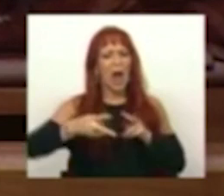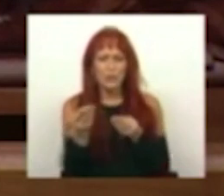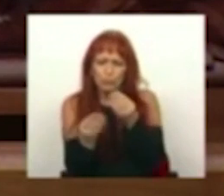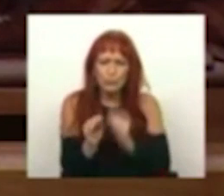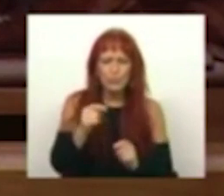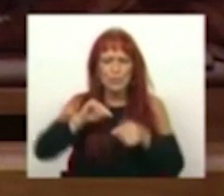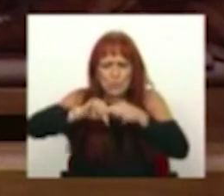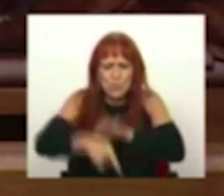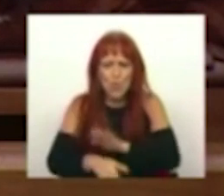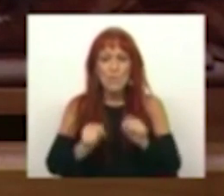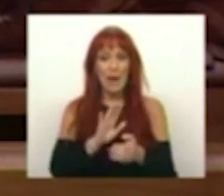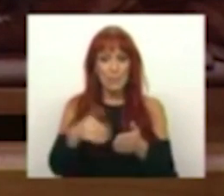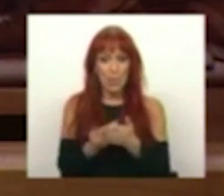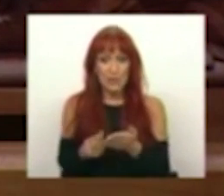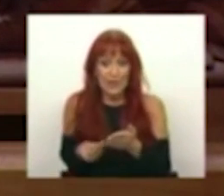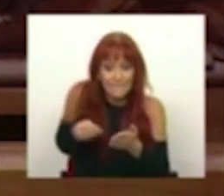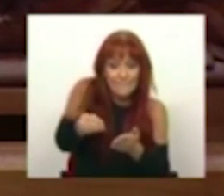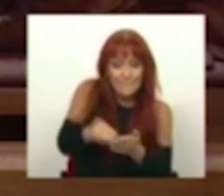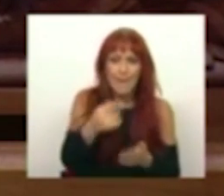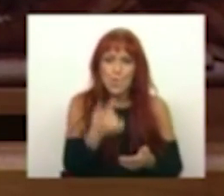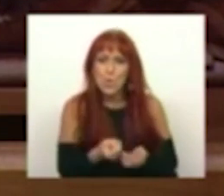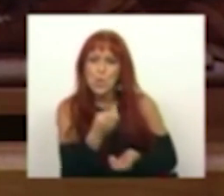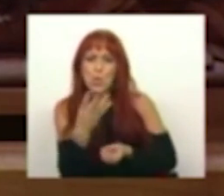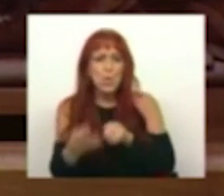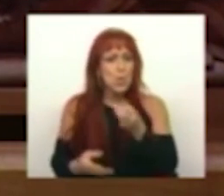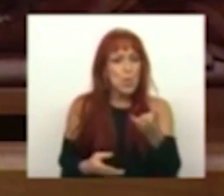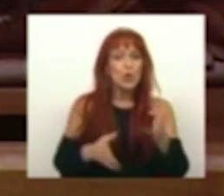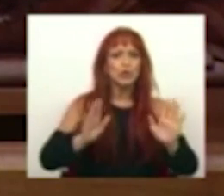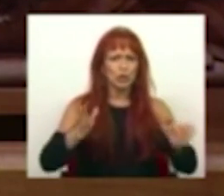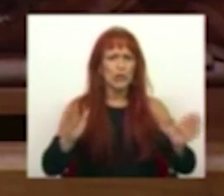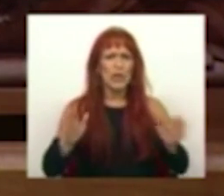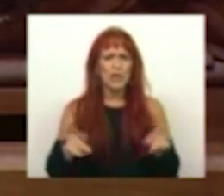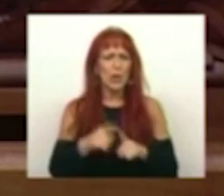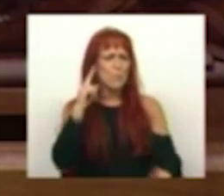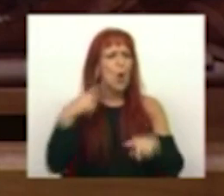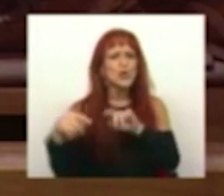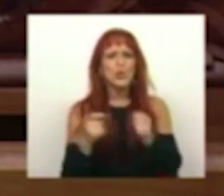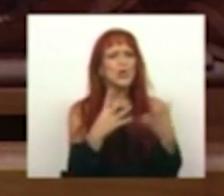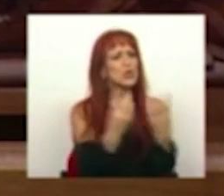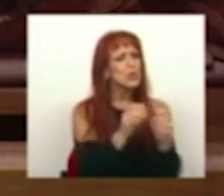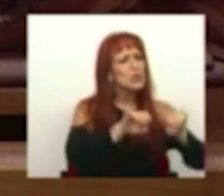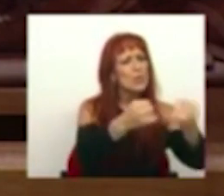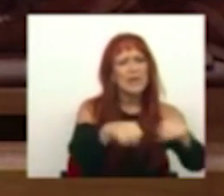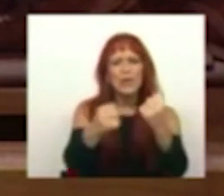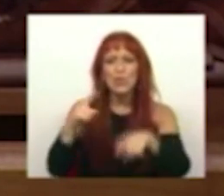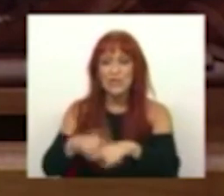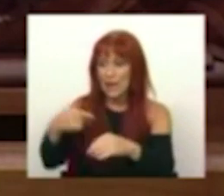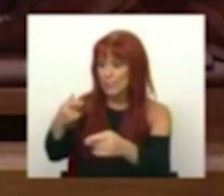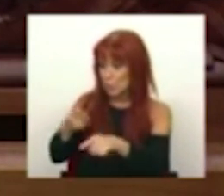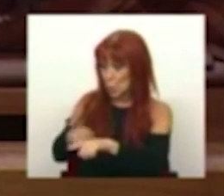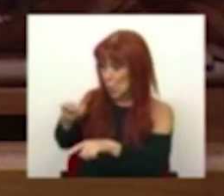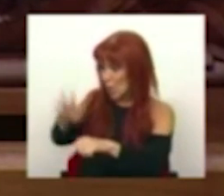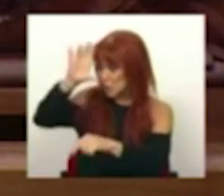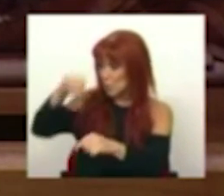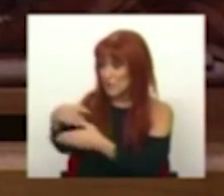e densificações à sua proposta, muitas das quais, aliás, foram já objeto de discussão com os partidos que, ao longo da legislatura